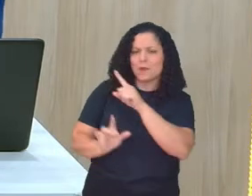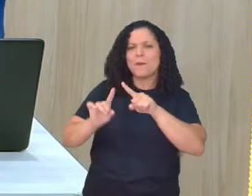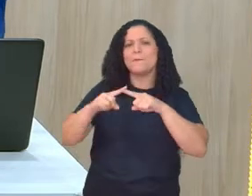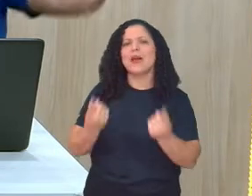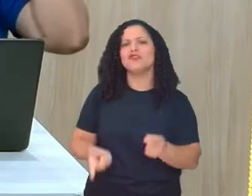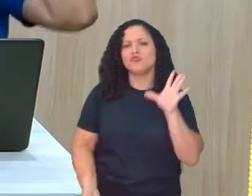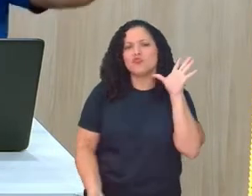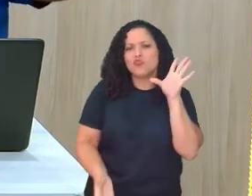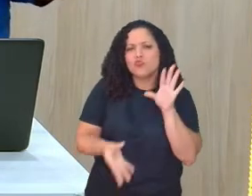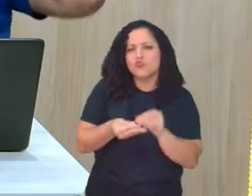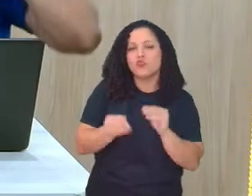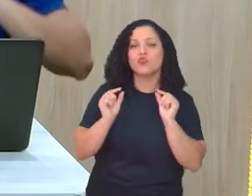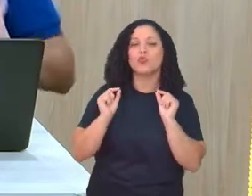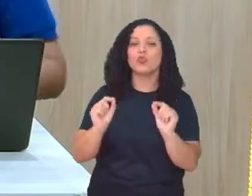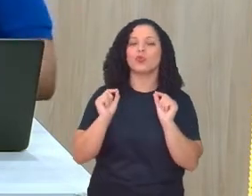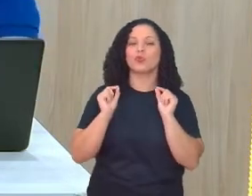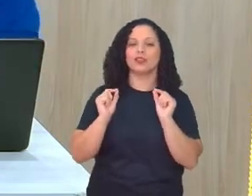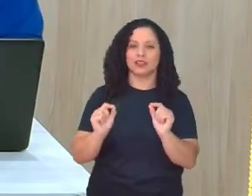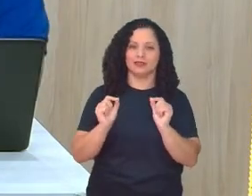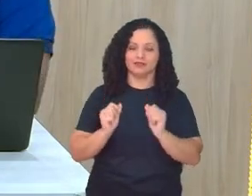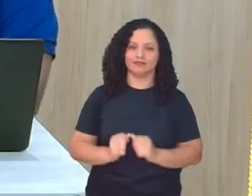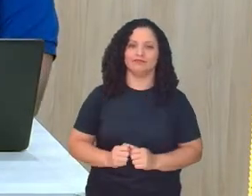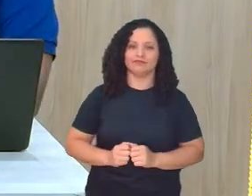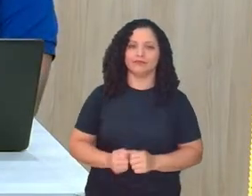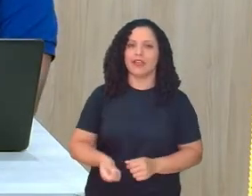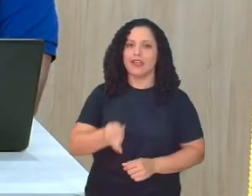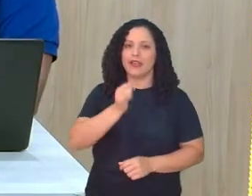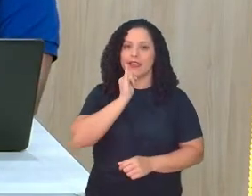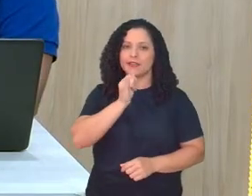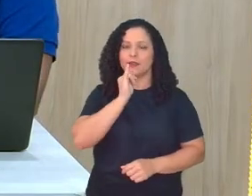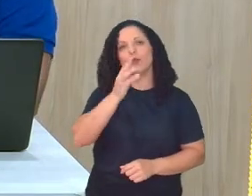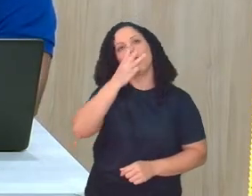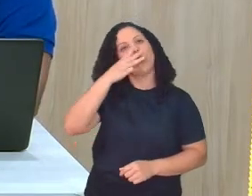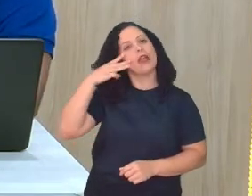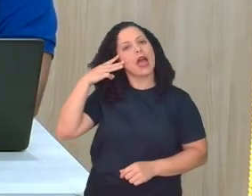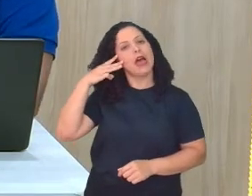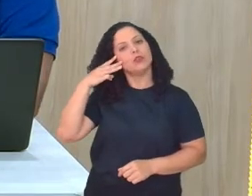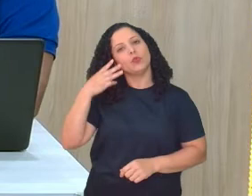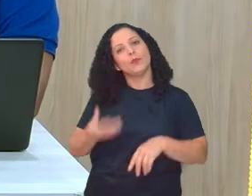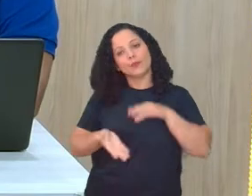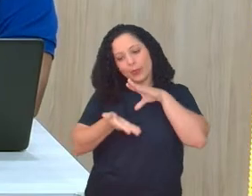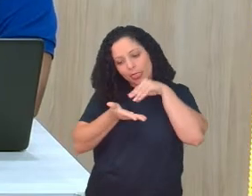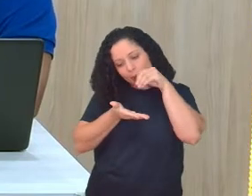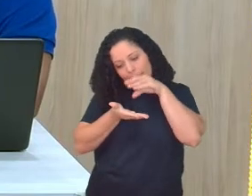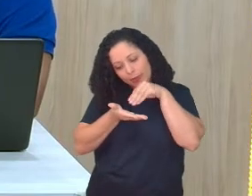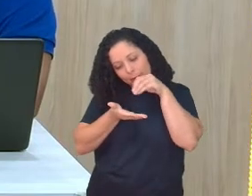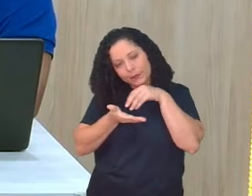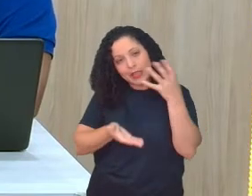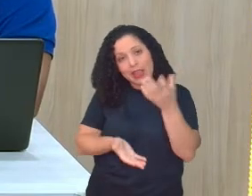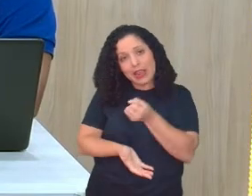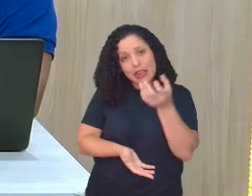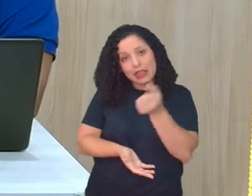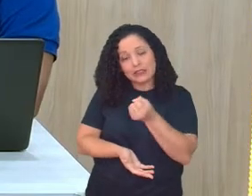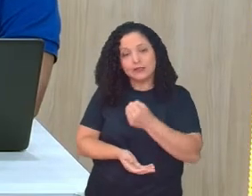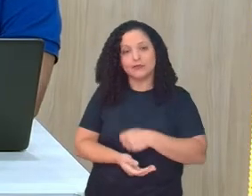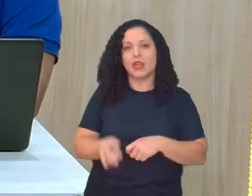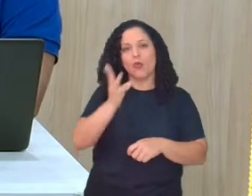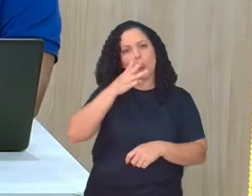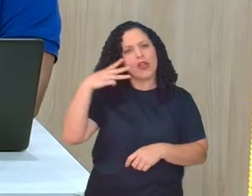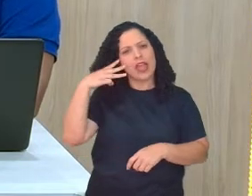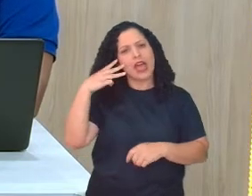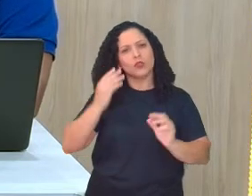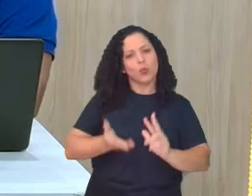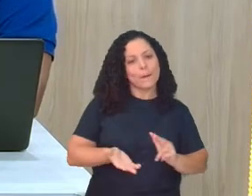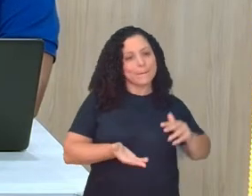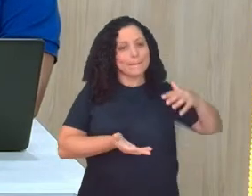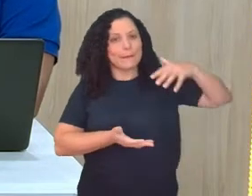basicamente, uma coisa é você falar: o gato toma leite. O gato gosta muito de subir no sofá. O